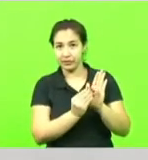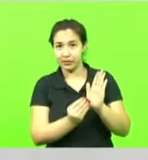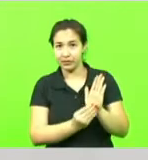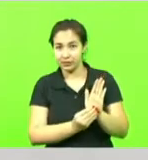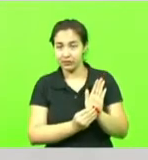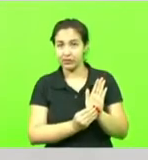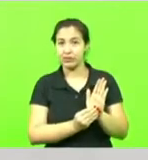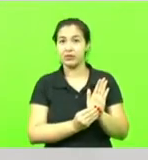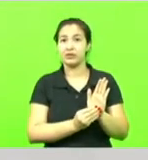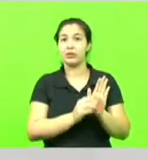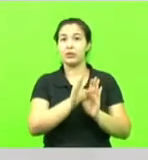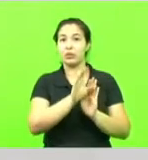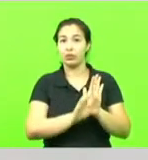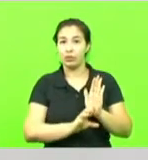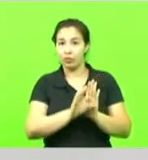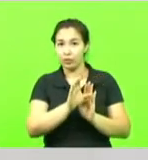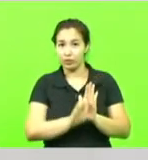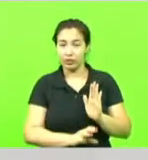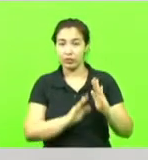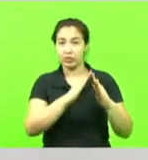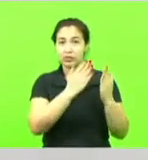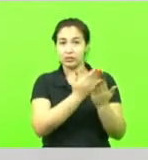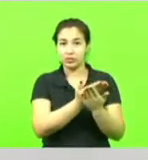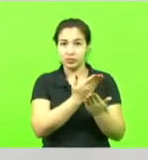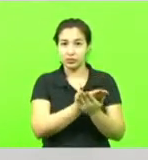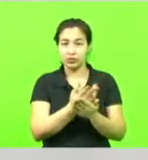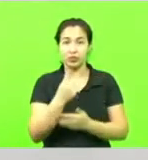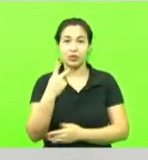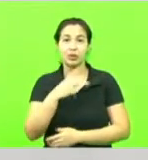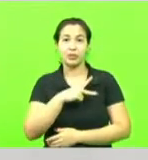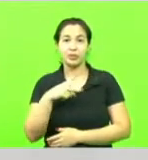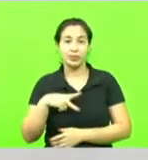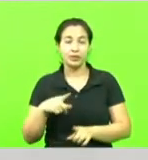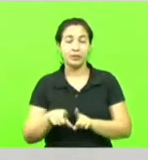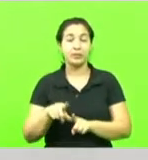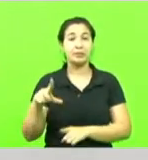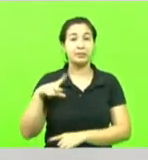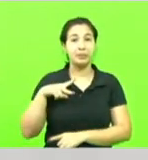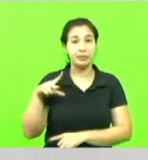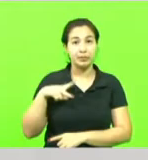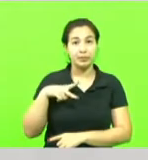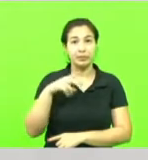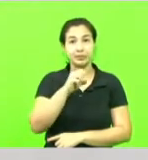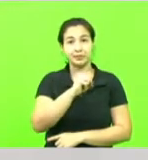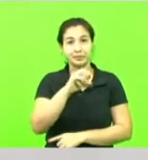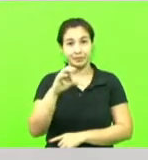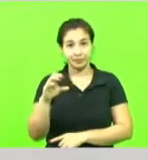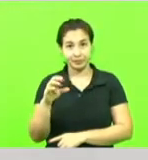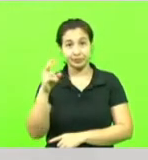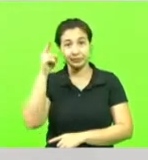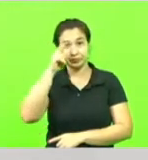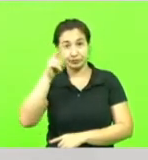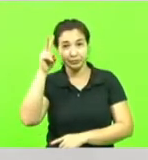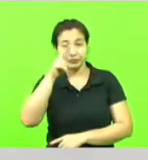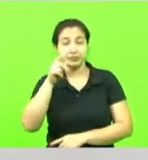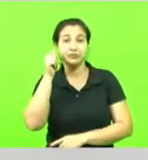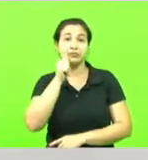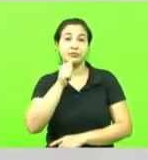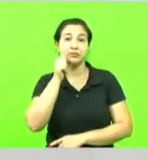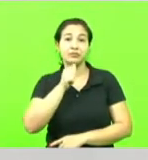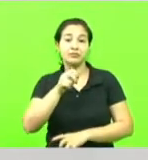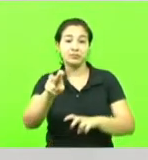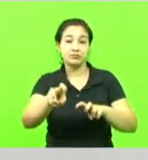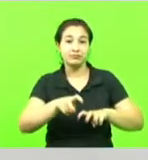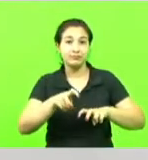no currículo das escolas públicas e privadas do Estado de Santa Catarina, a história das mulheres do campo